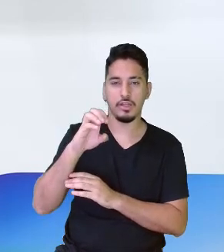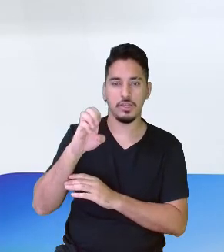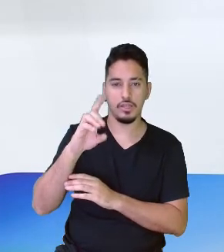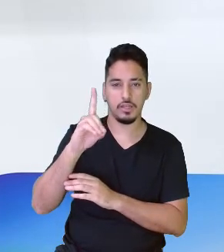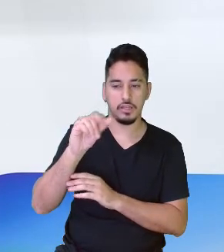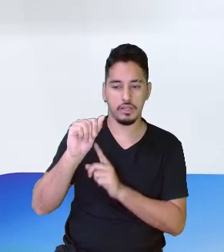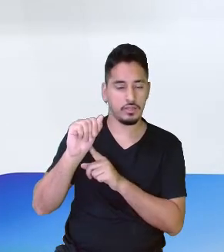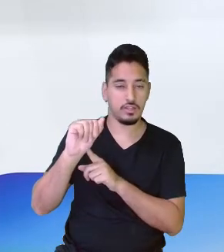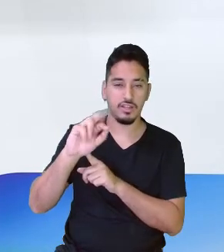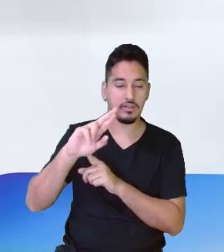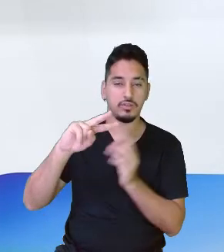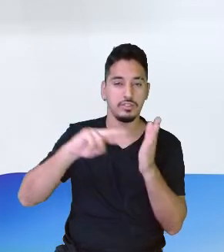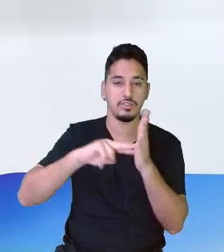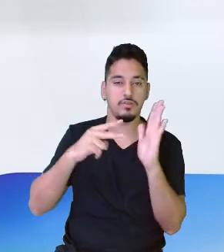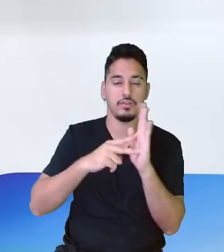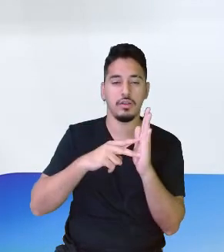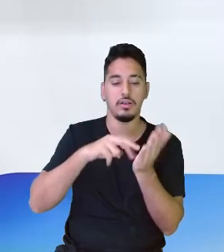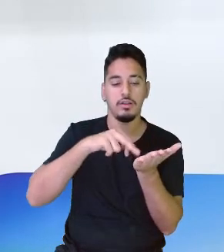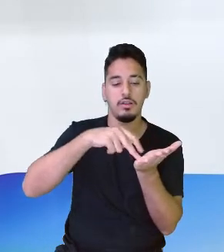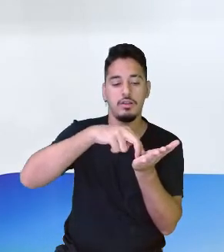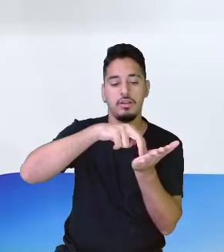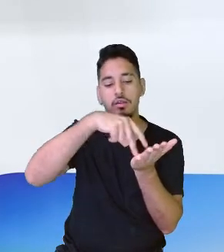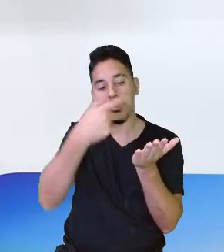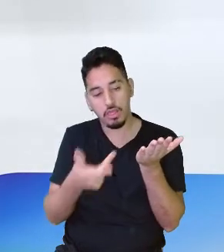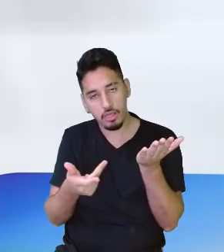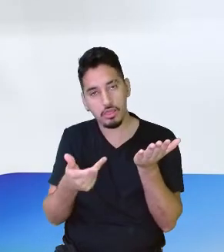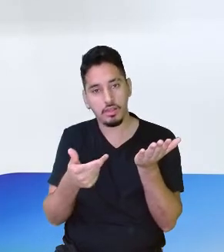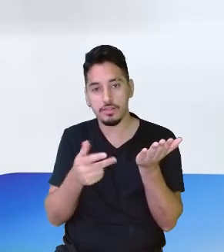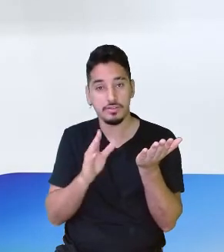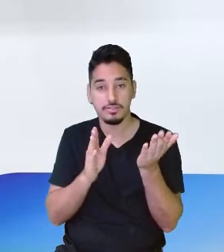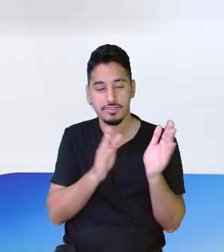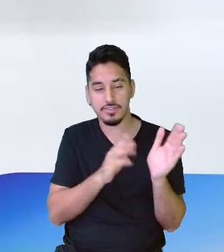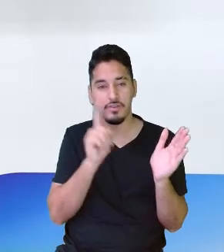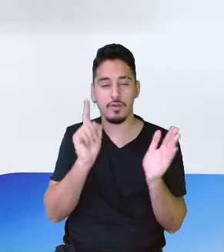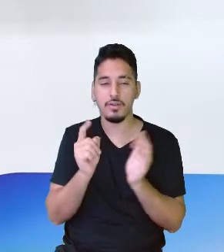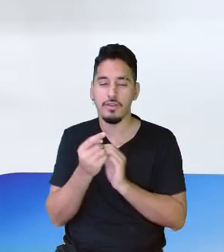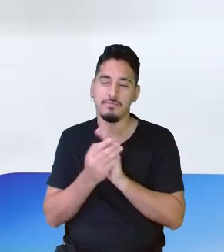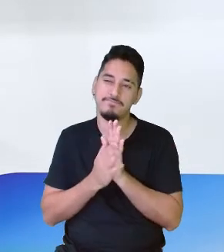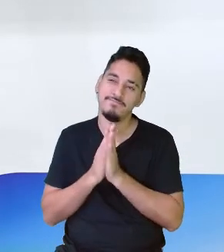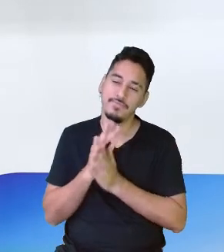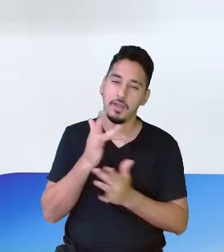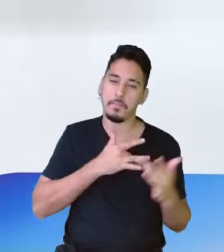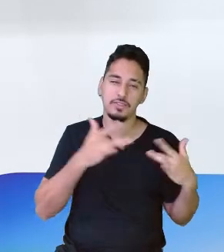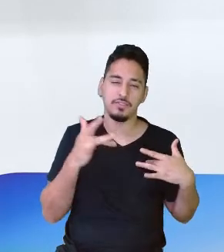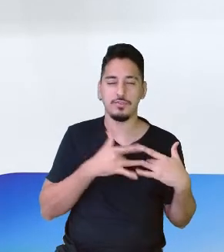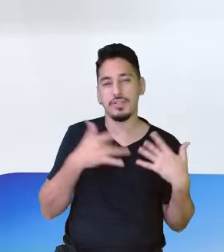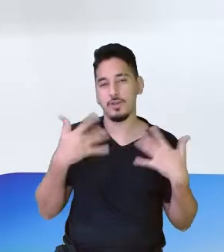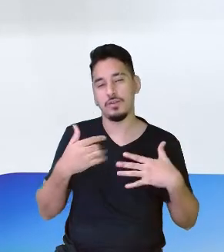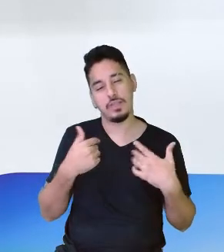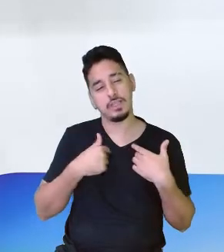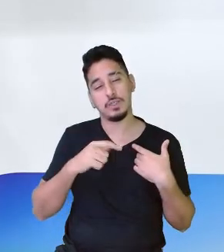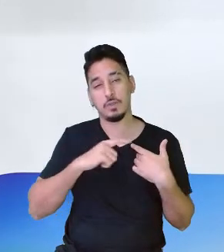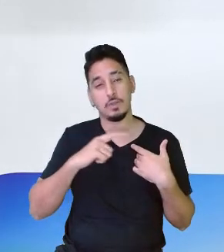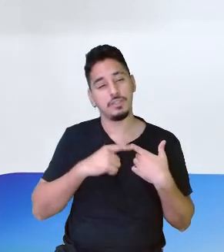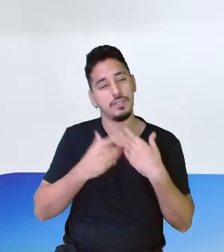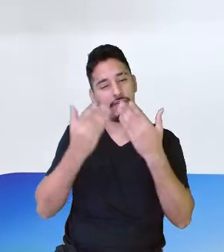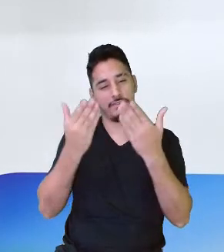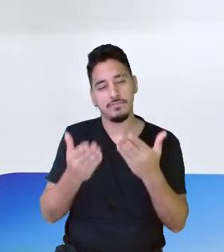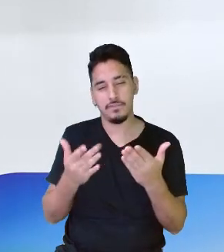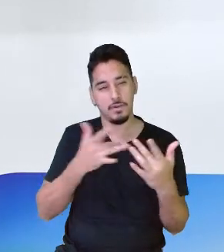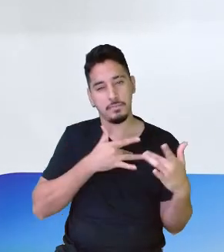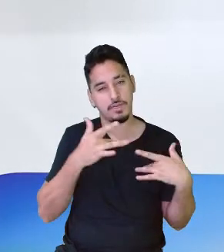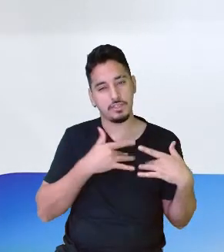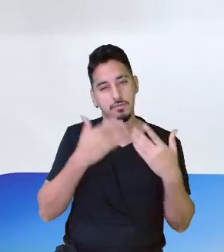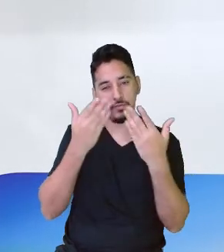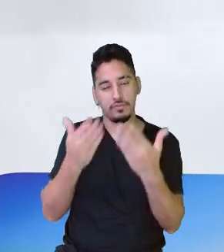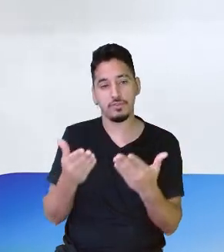mais significar somente o cair, mas também o estar apaixonado, encantado, ou ela é o